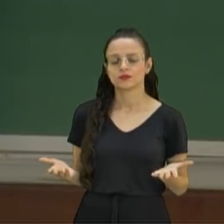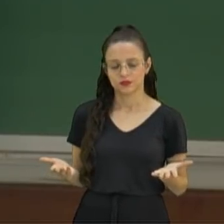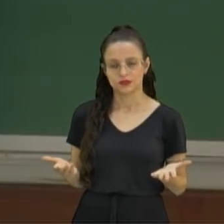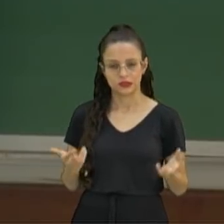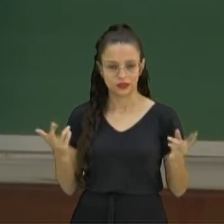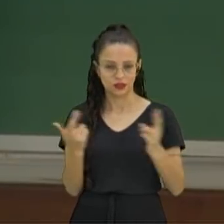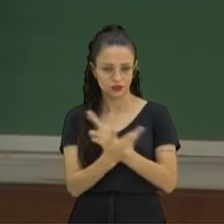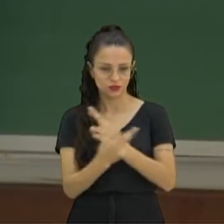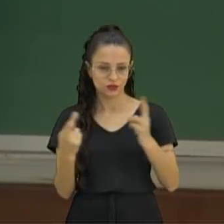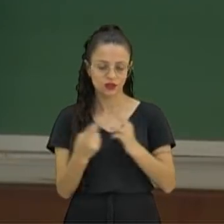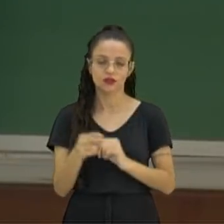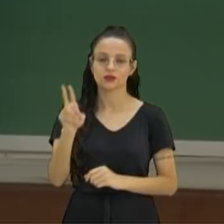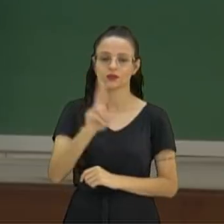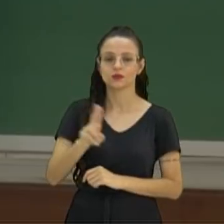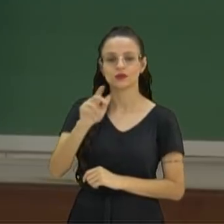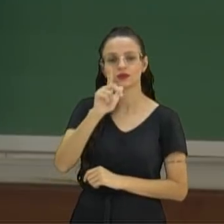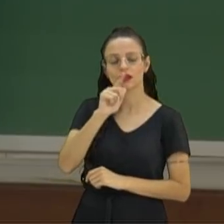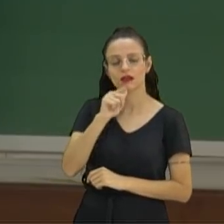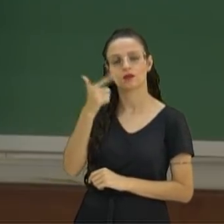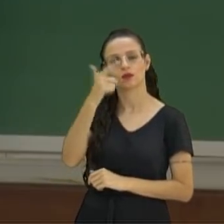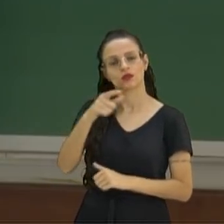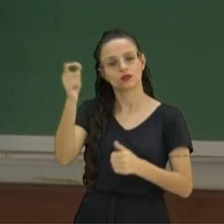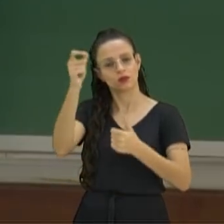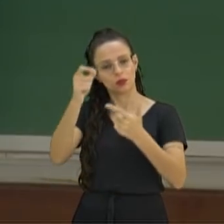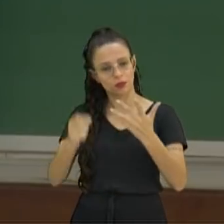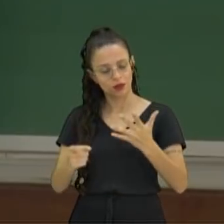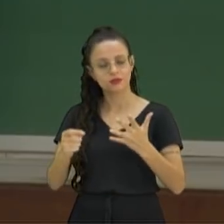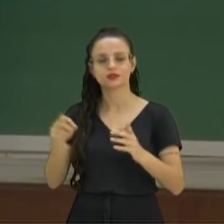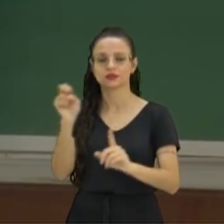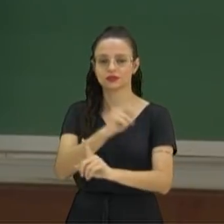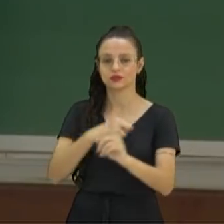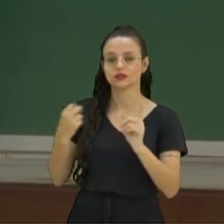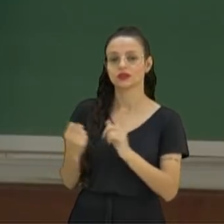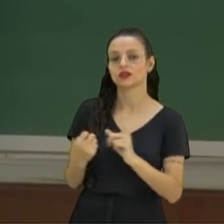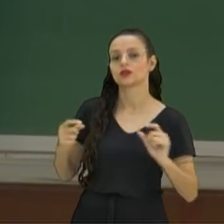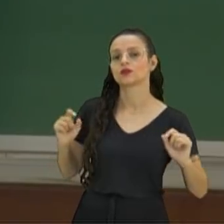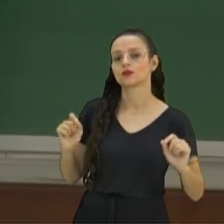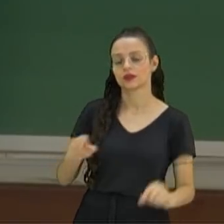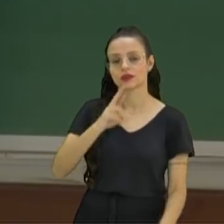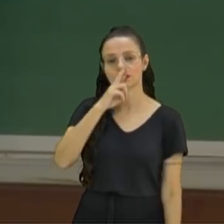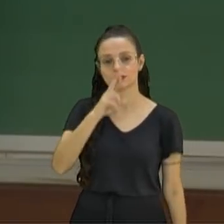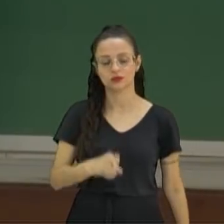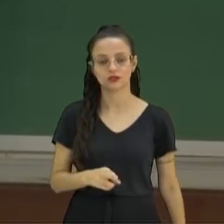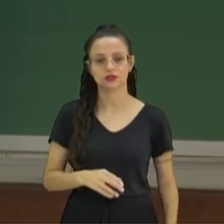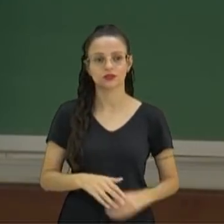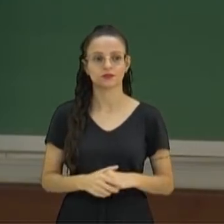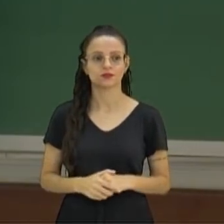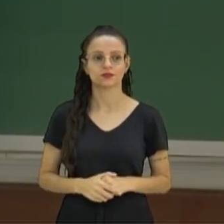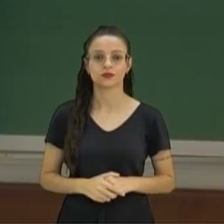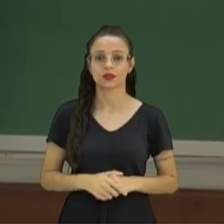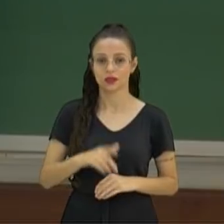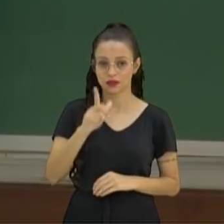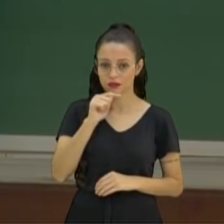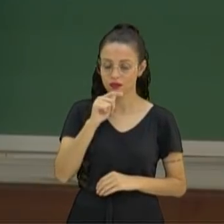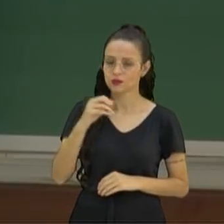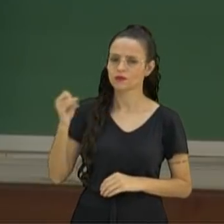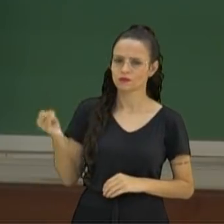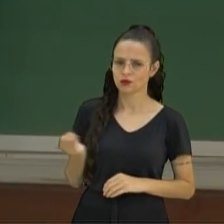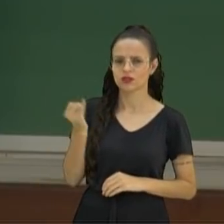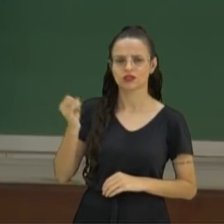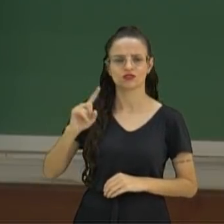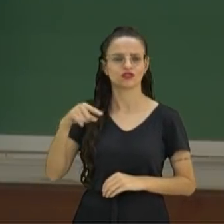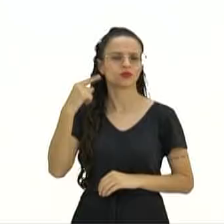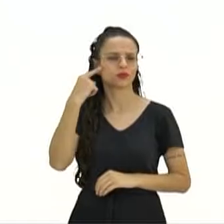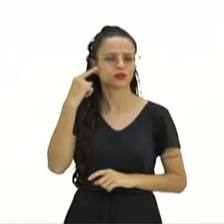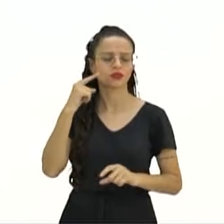estão relacionados o uso da água e de outros elementos naturais pela sociedade. O que nós vamos ter como resposta ali? A água, é importantíssimo a gente